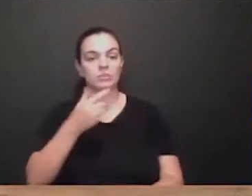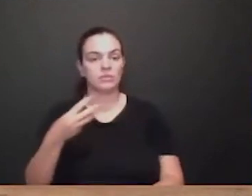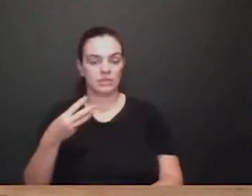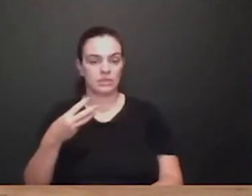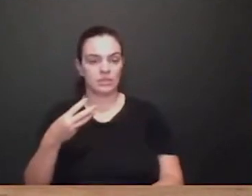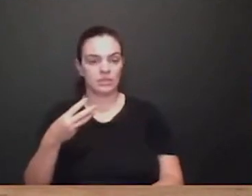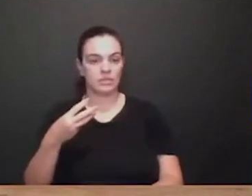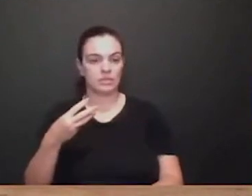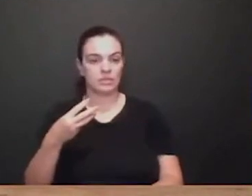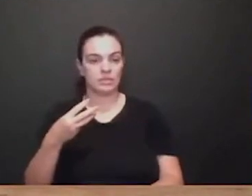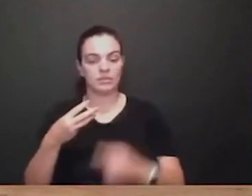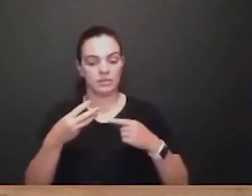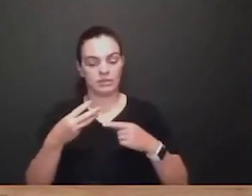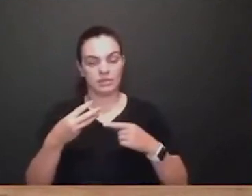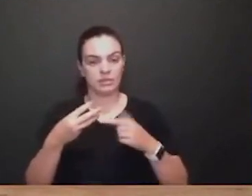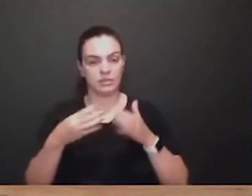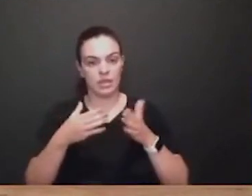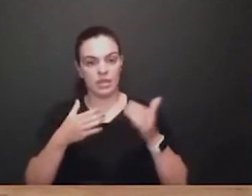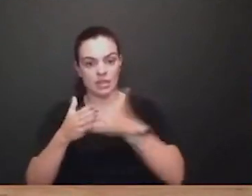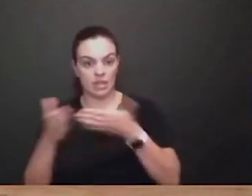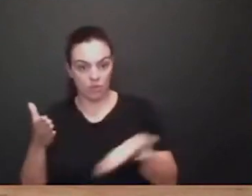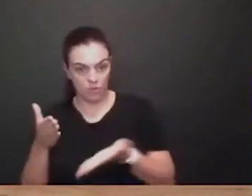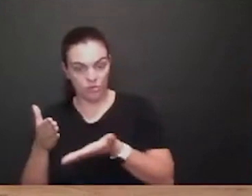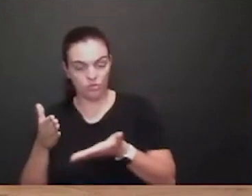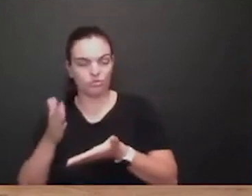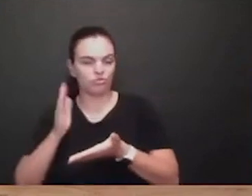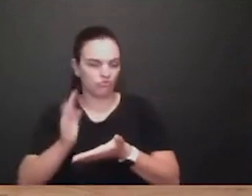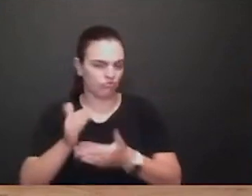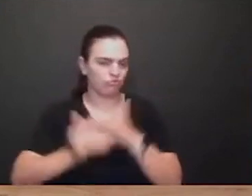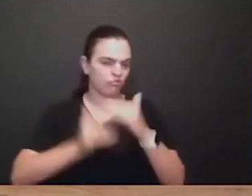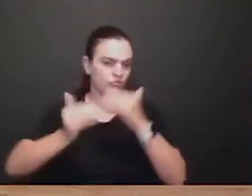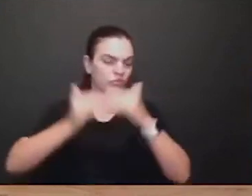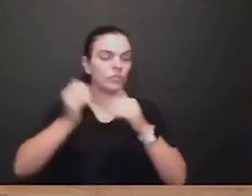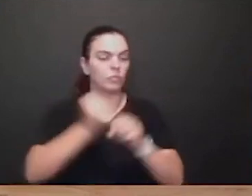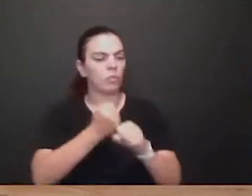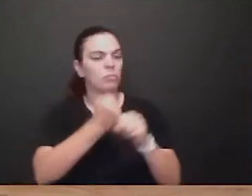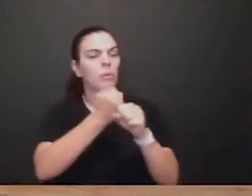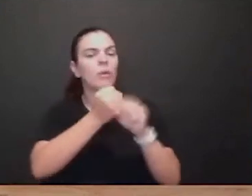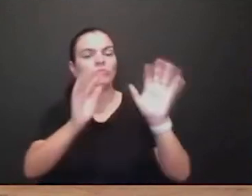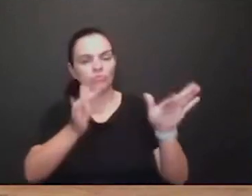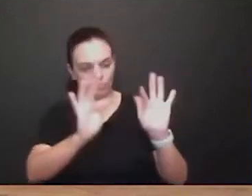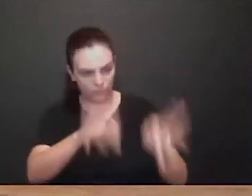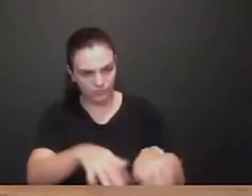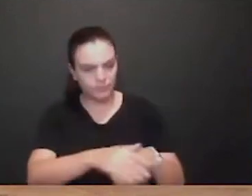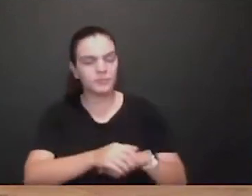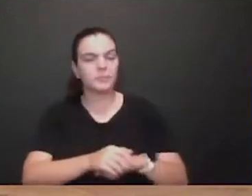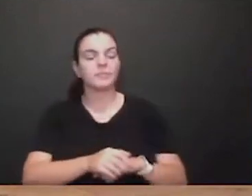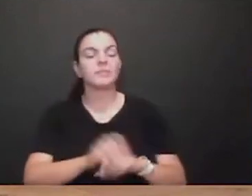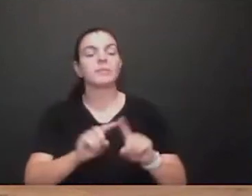já evoluiu, muita coisa já foi concluída, muita coisa foi iniciada, mas esse é o prazo